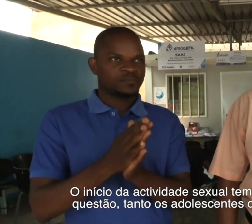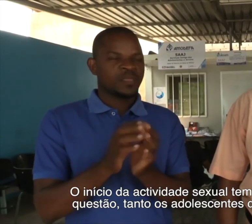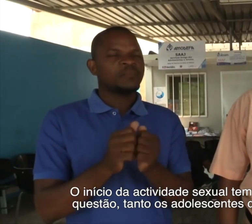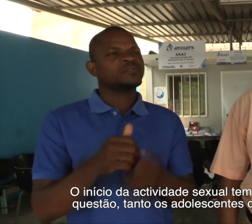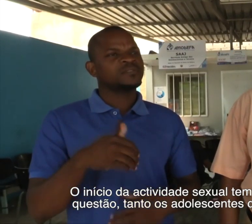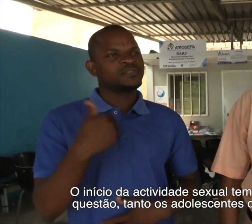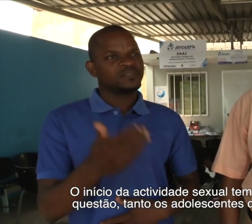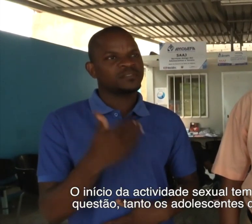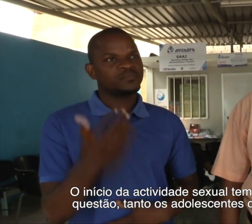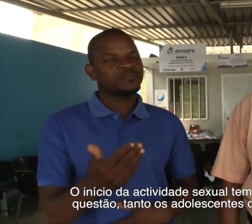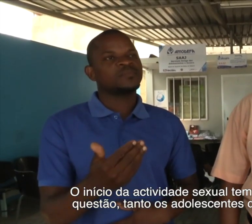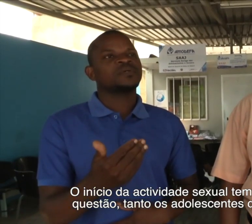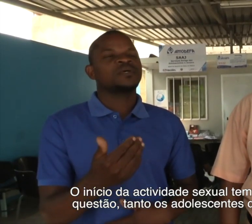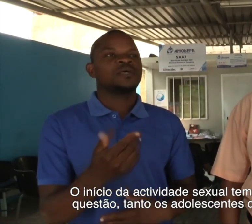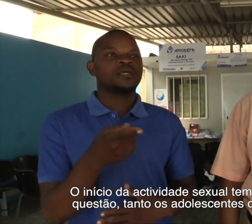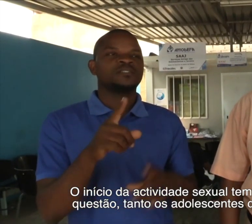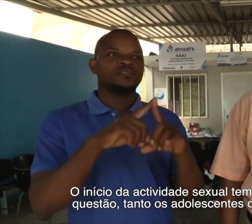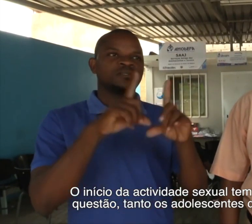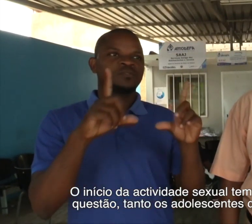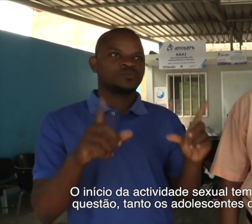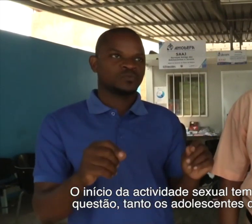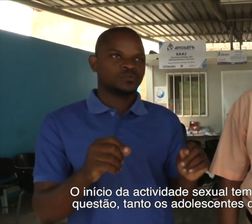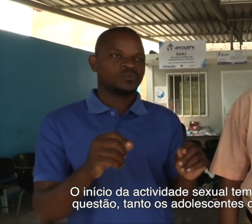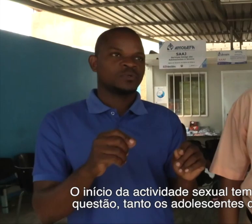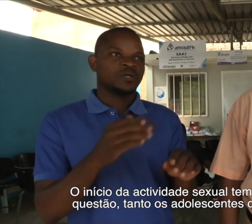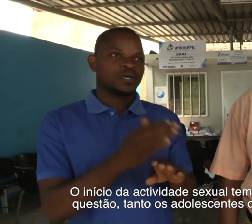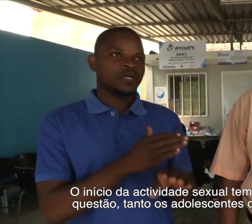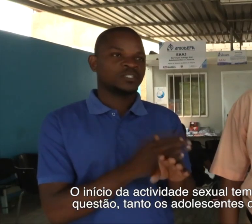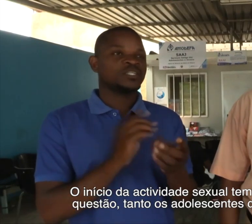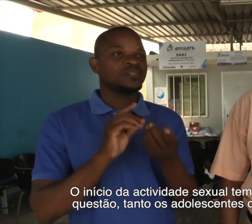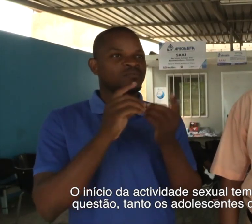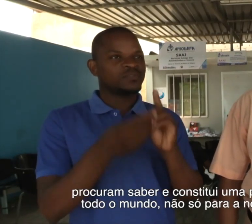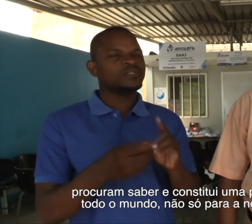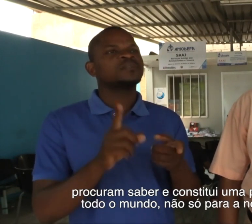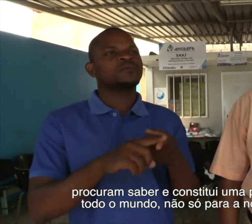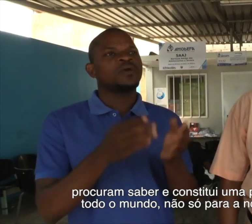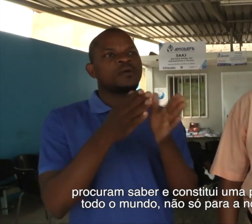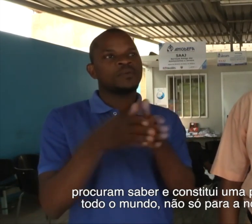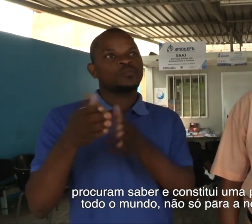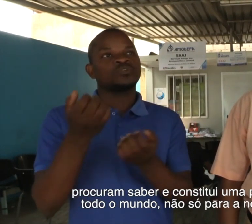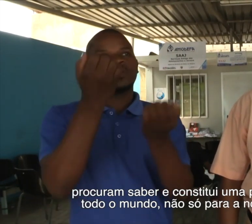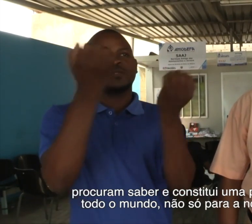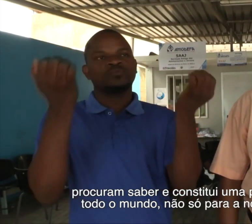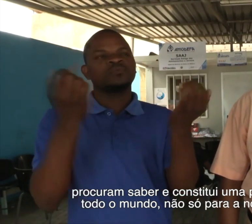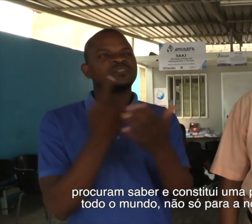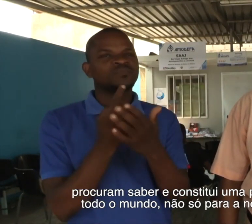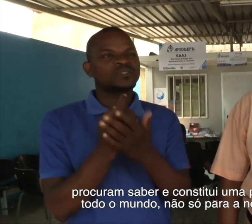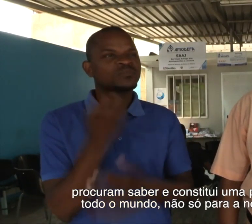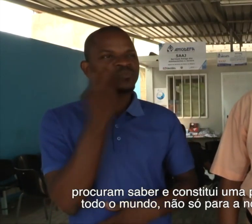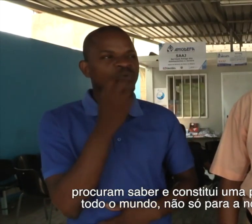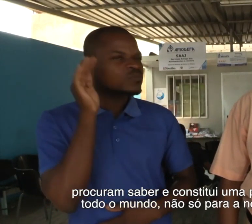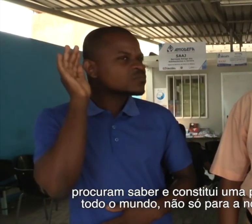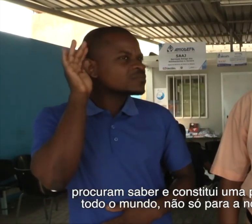sido sempre uma questão que tantos adolescentes como pessoas adultas procuram saber e